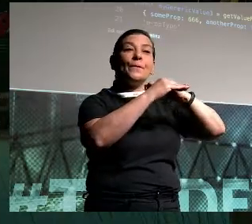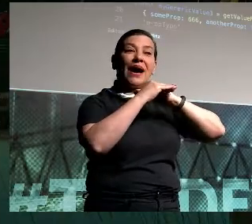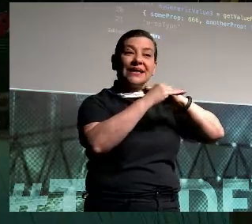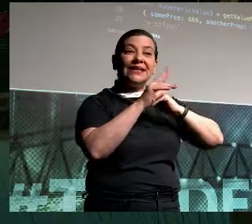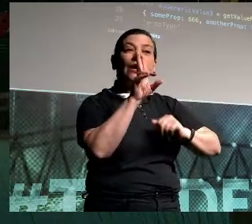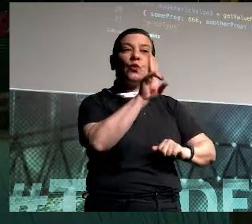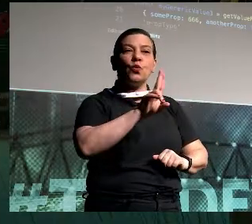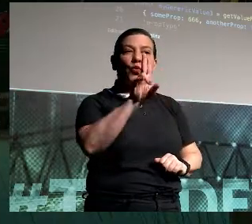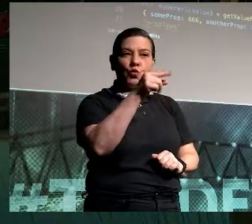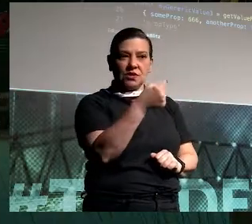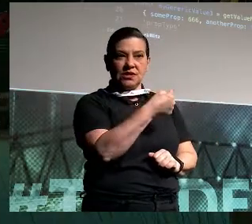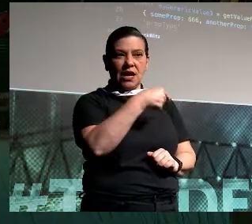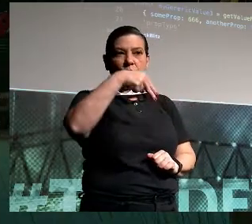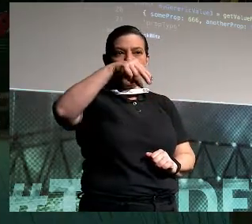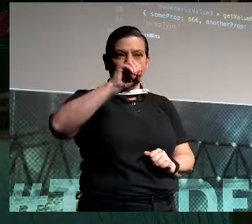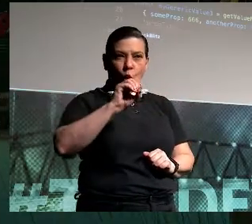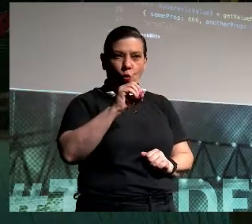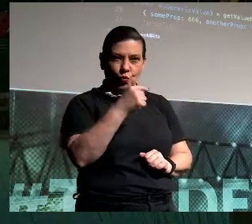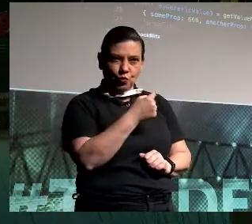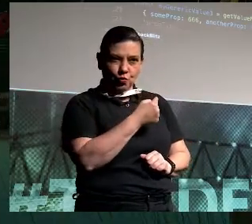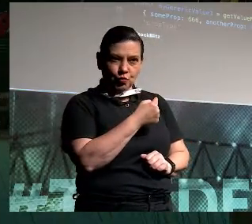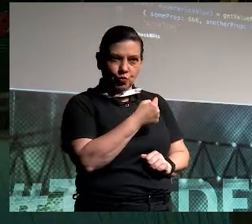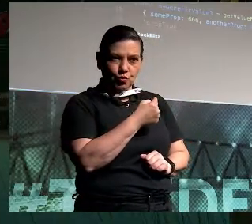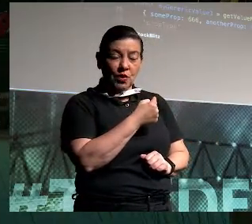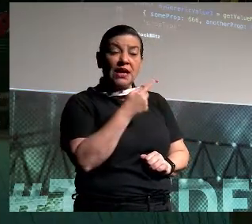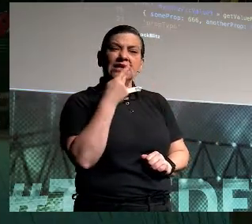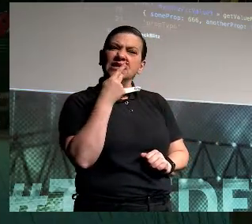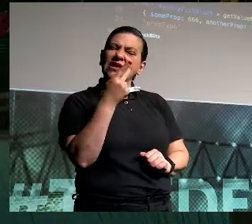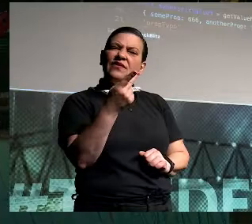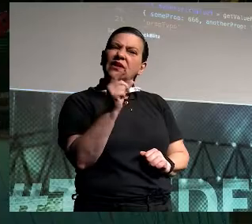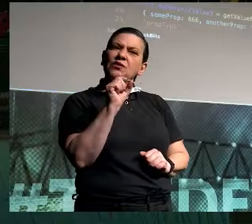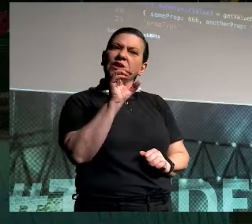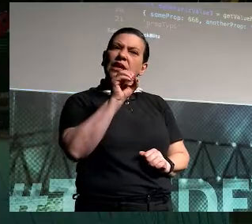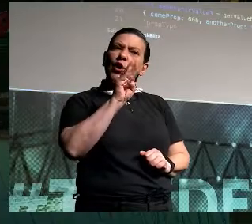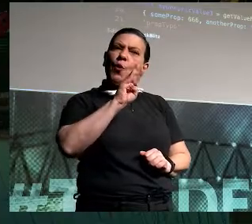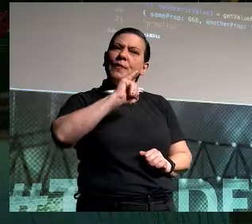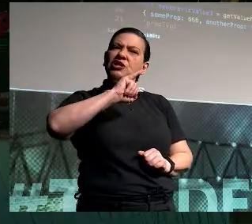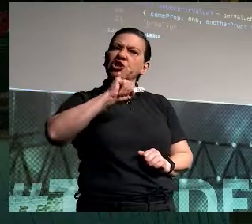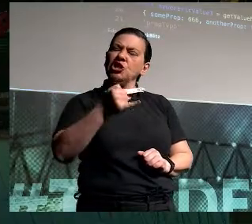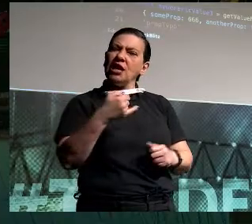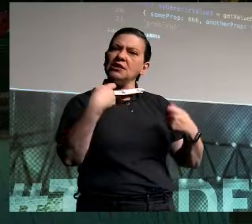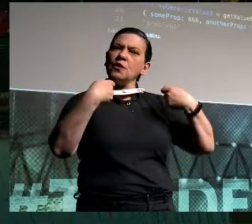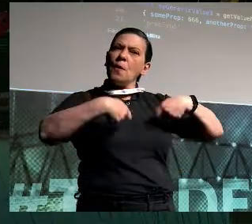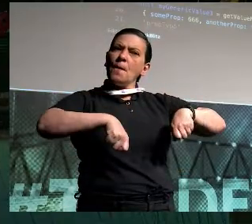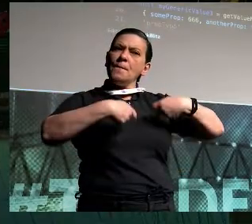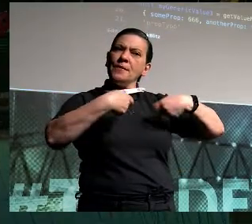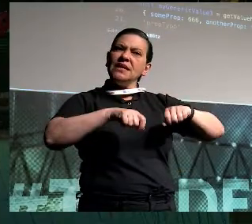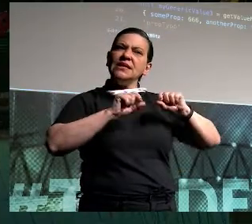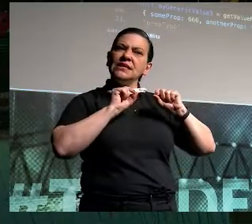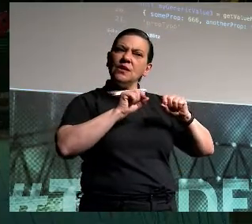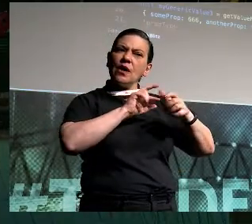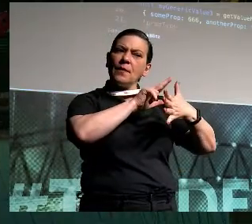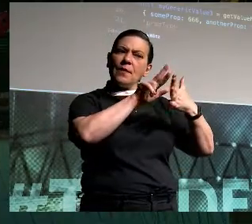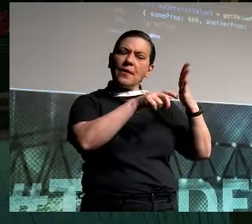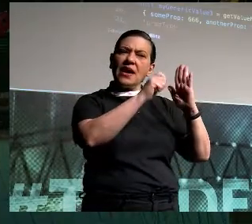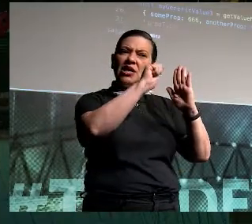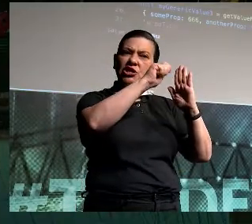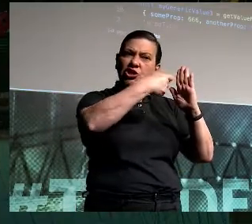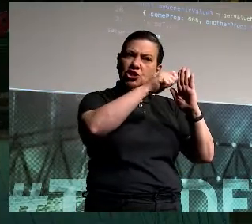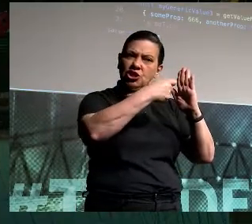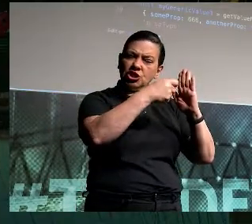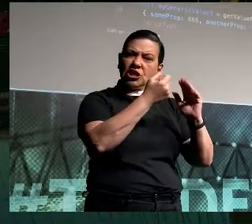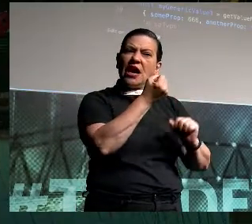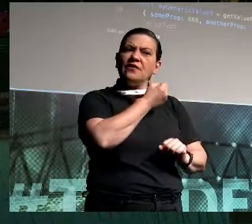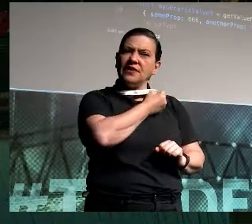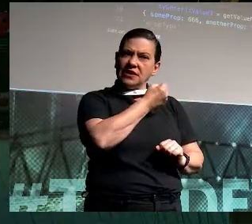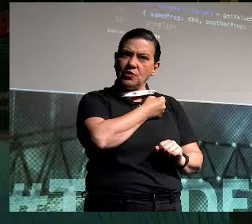não usa N, sempre que possível. Então, você está falando que esse object aqui, ele tem que estender esses objetos de chave e valor com string e qualquer